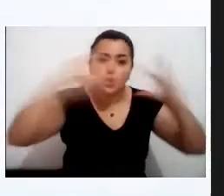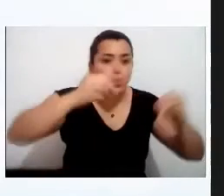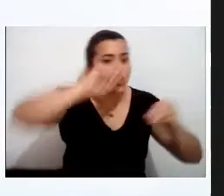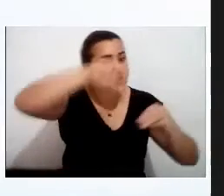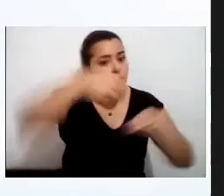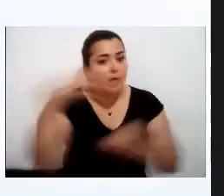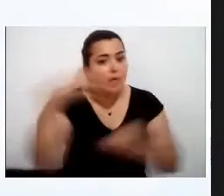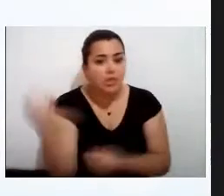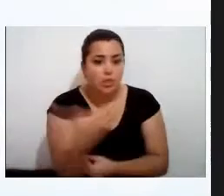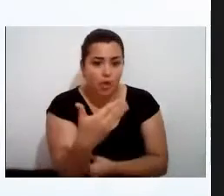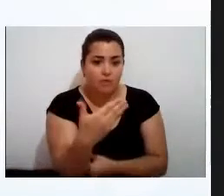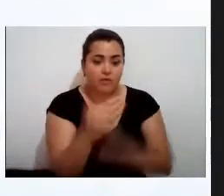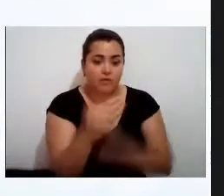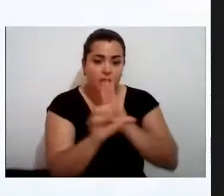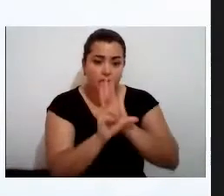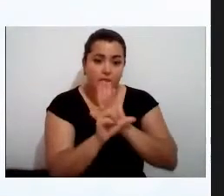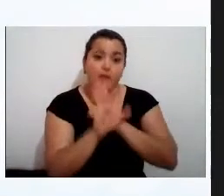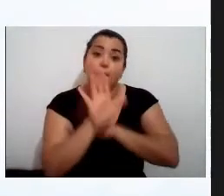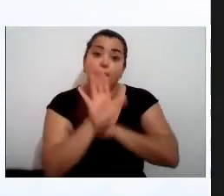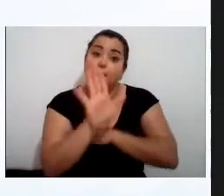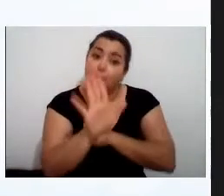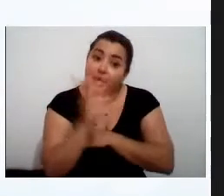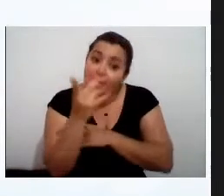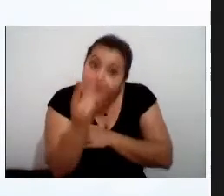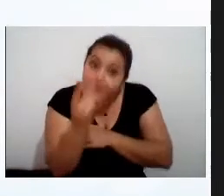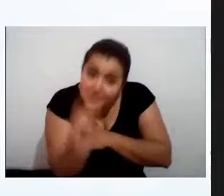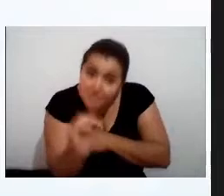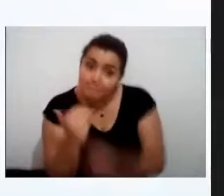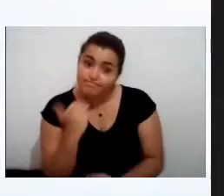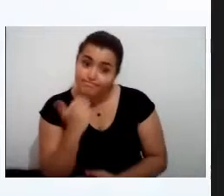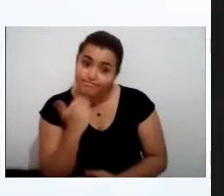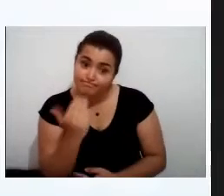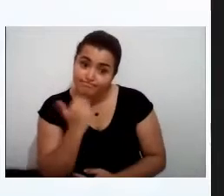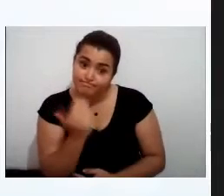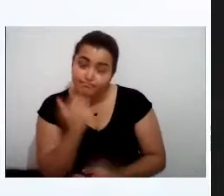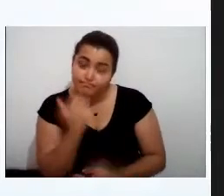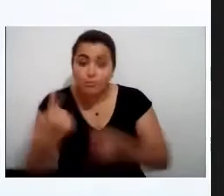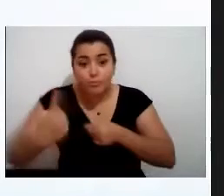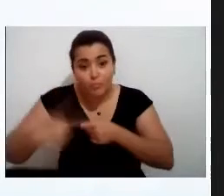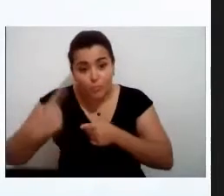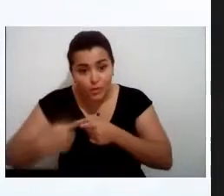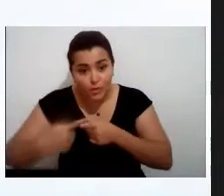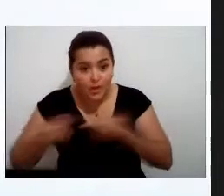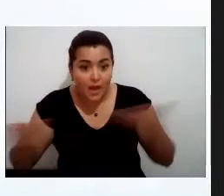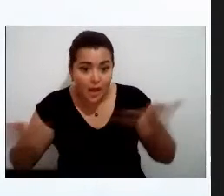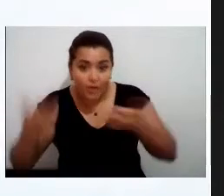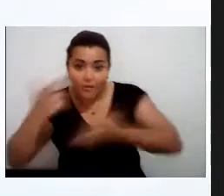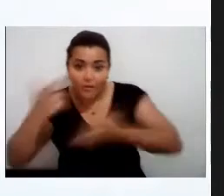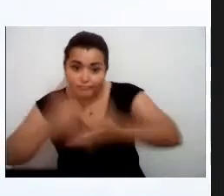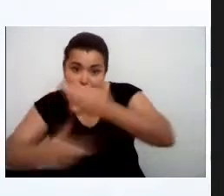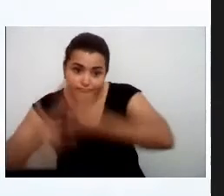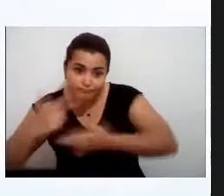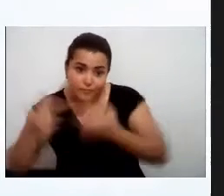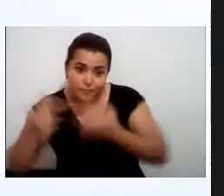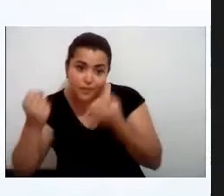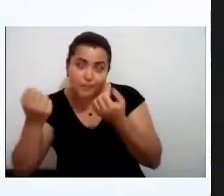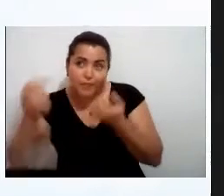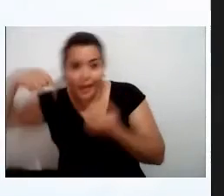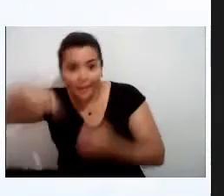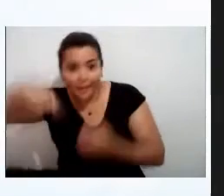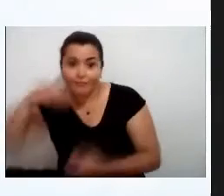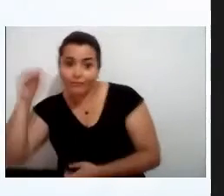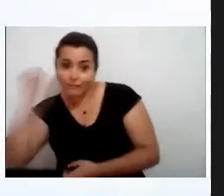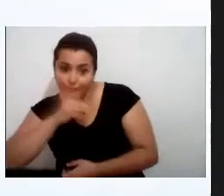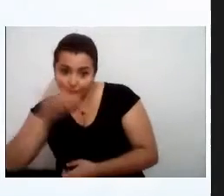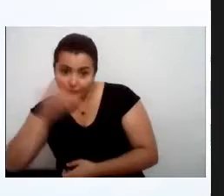na impossibilidade disso acontecer em função da correlação de forças desfavorável, é importante